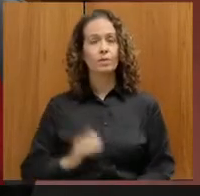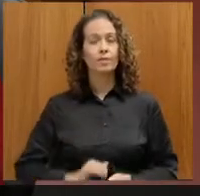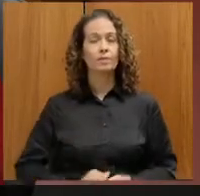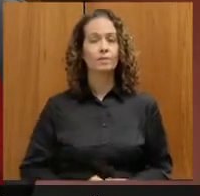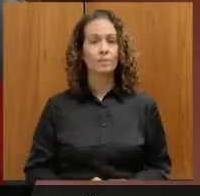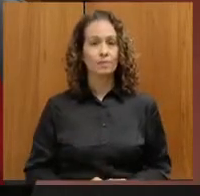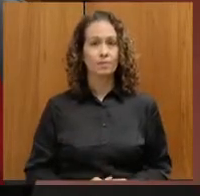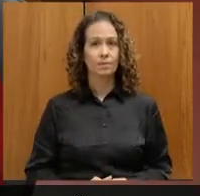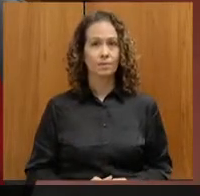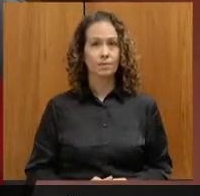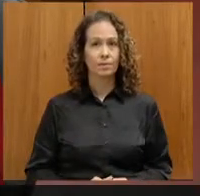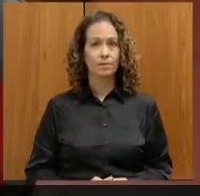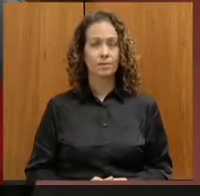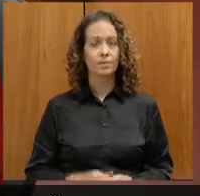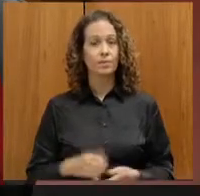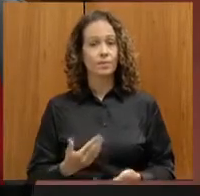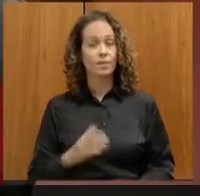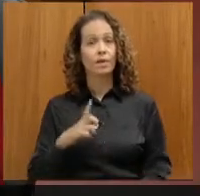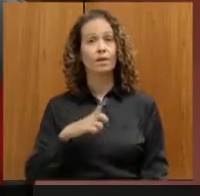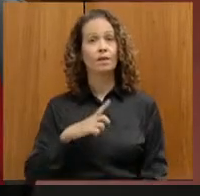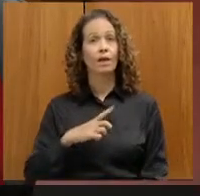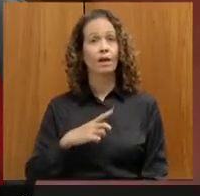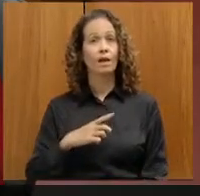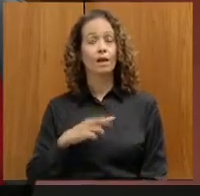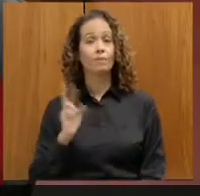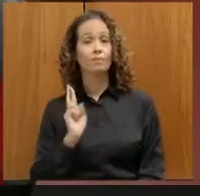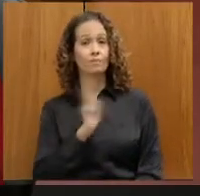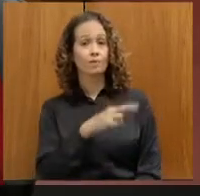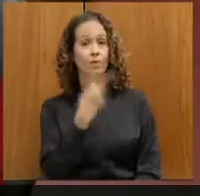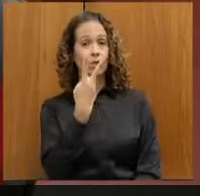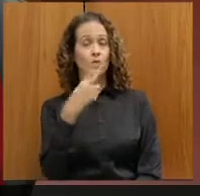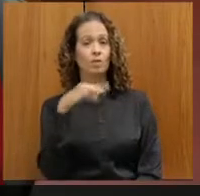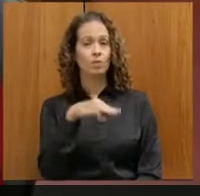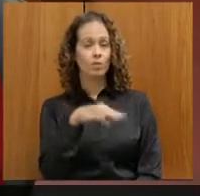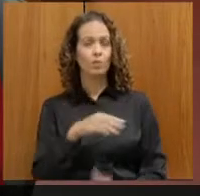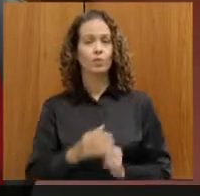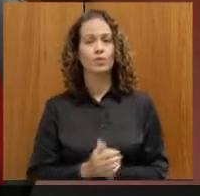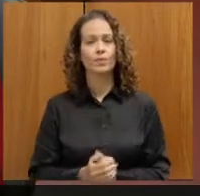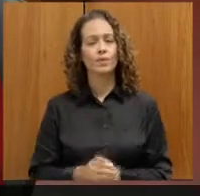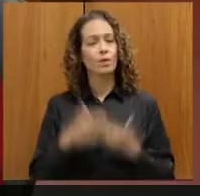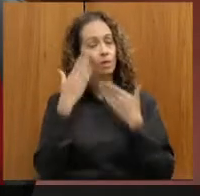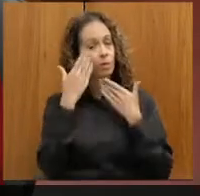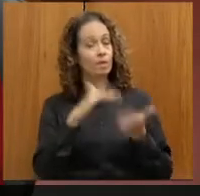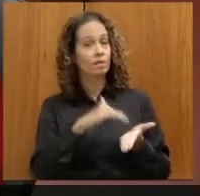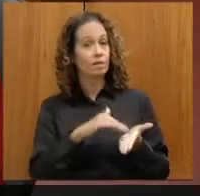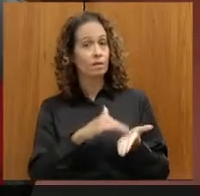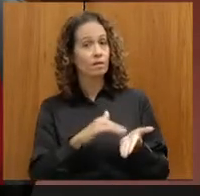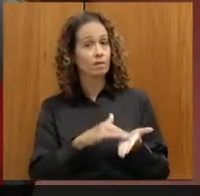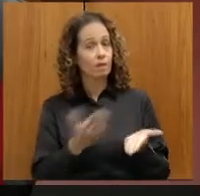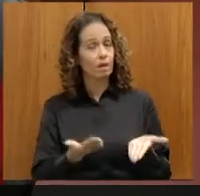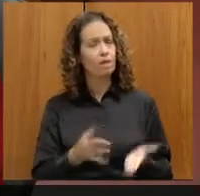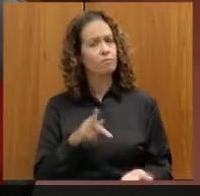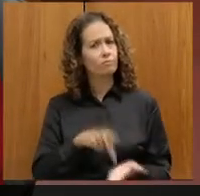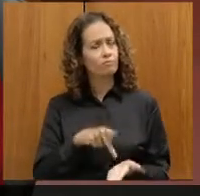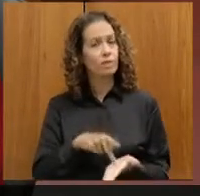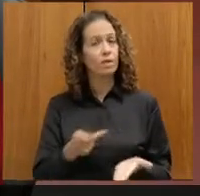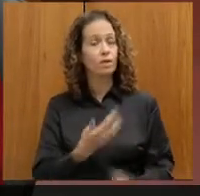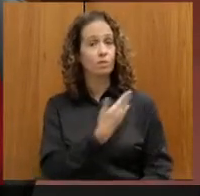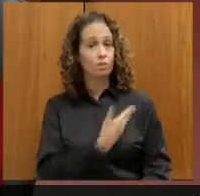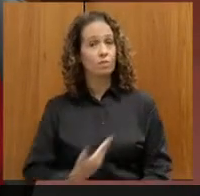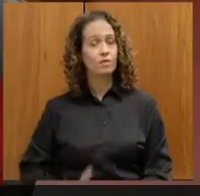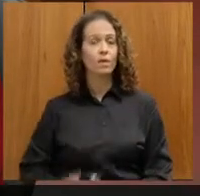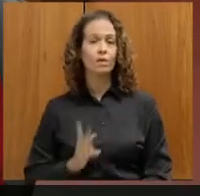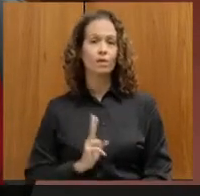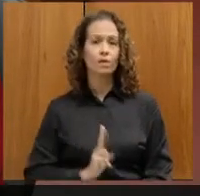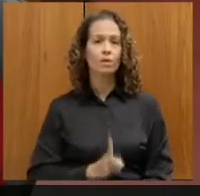se você tem a tréplica de dois minutos Muito obrigado secretária eu acho que Sem dúvida alguma o governo sempre